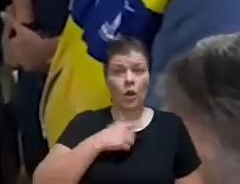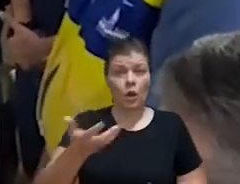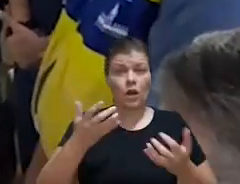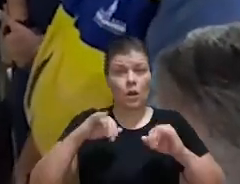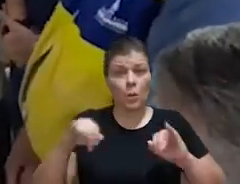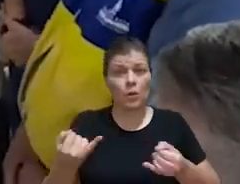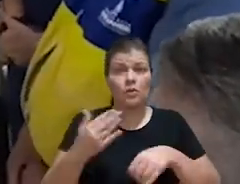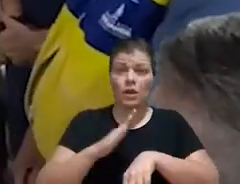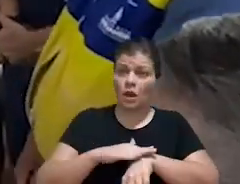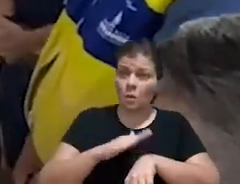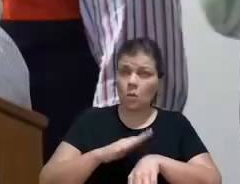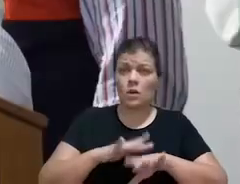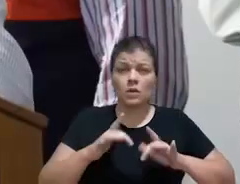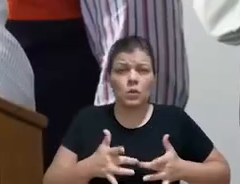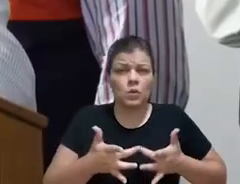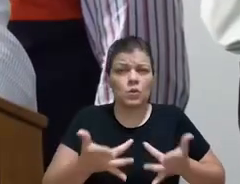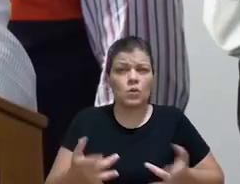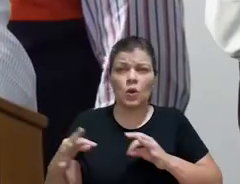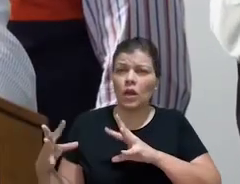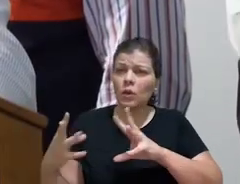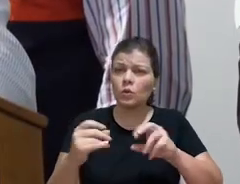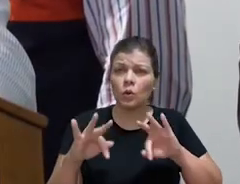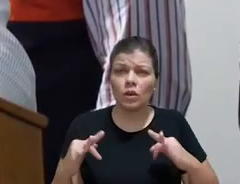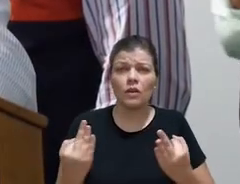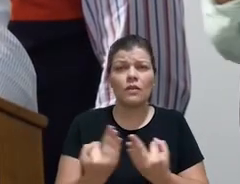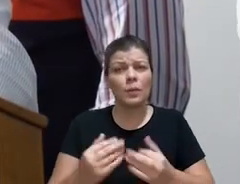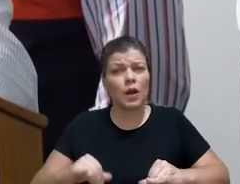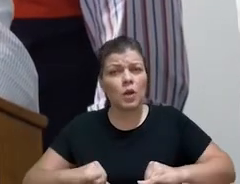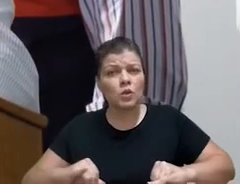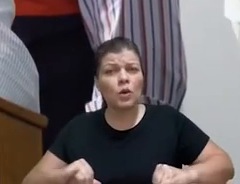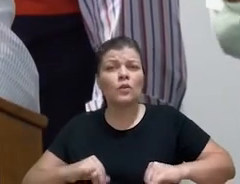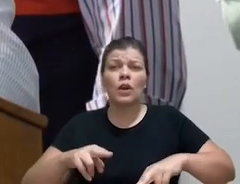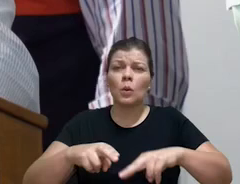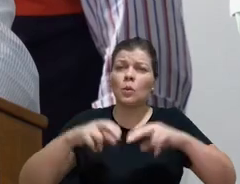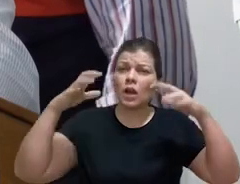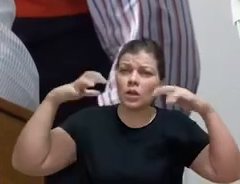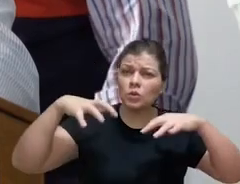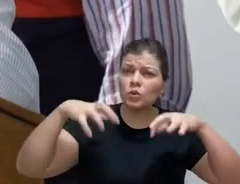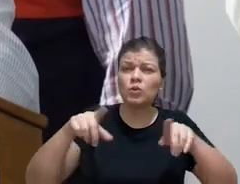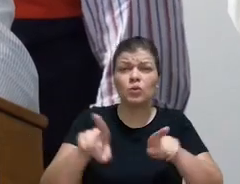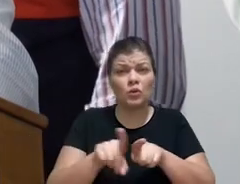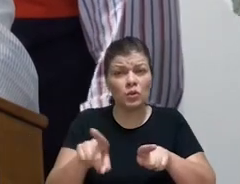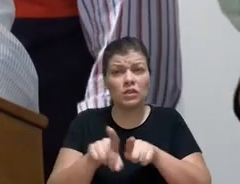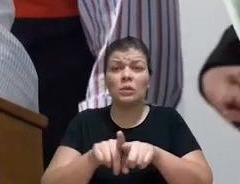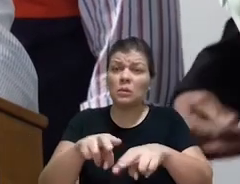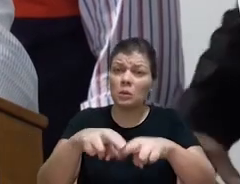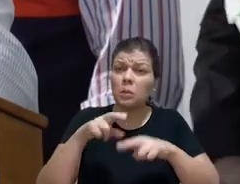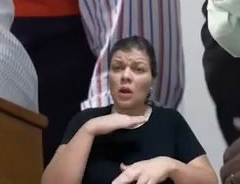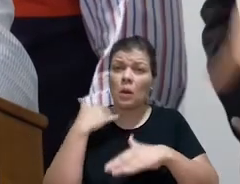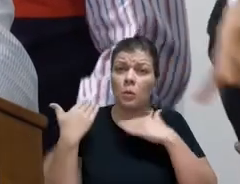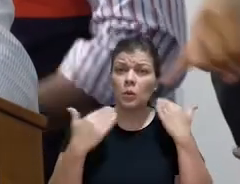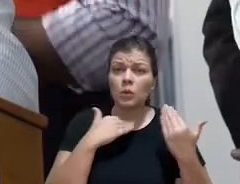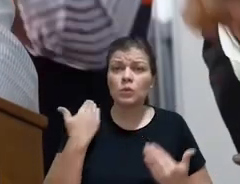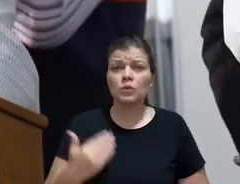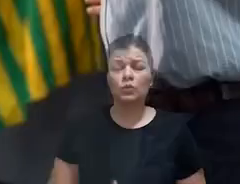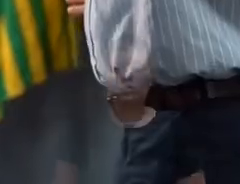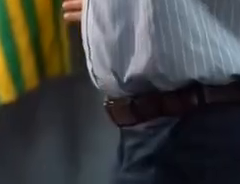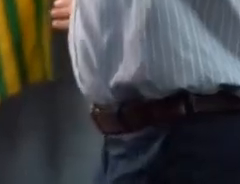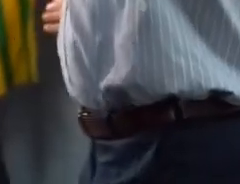queremos aqui aproveitar o momento, por exemplo, para nos solidarizarmos com todas as famílias, né, com todas as famílias atingidas e aquelas